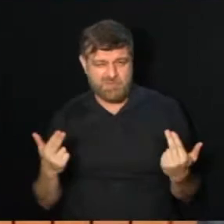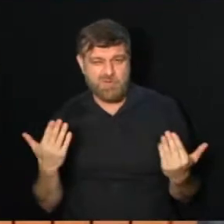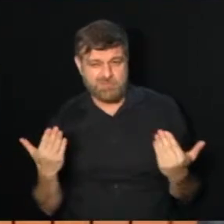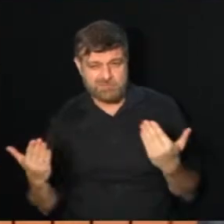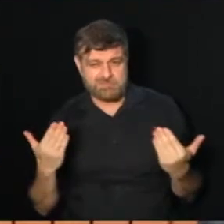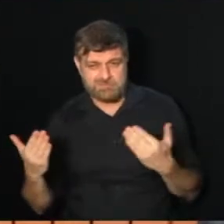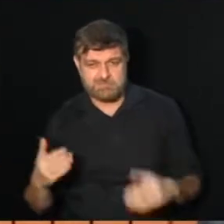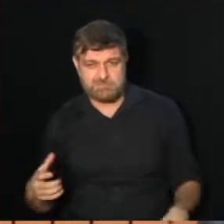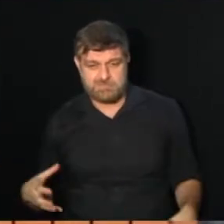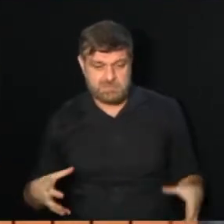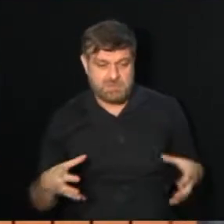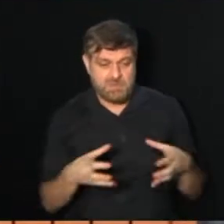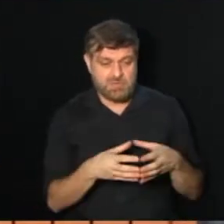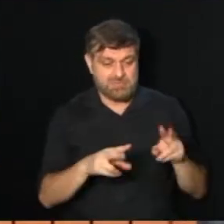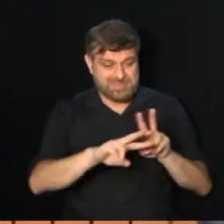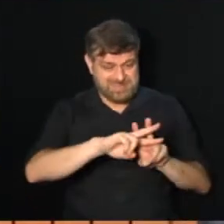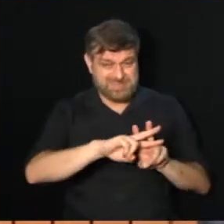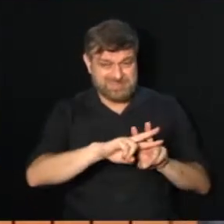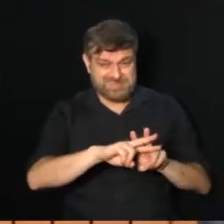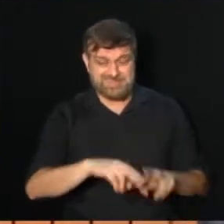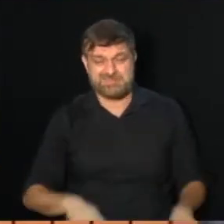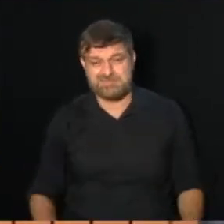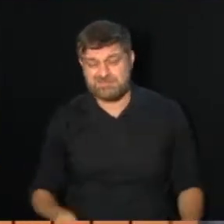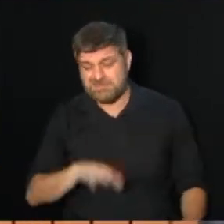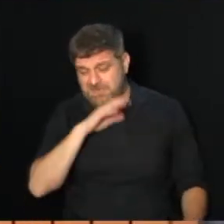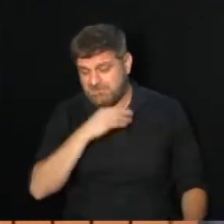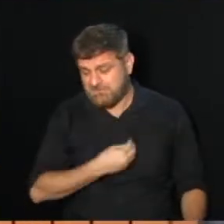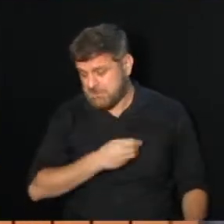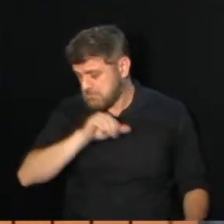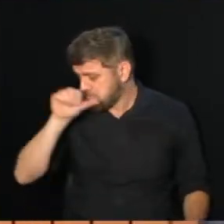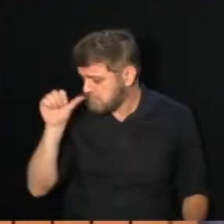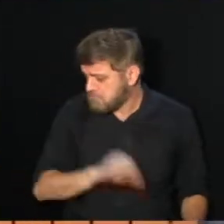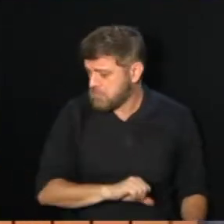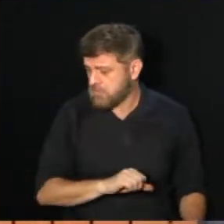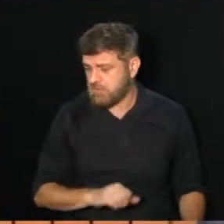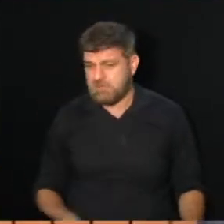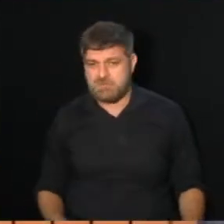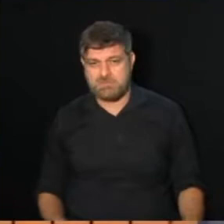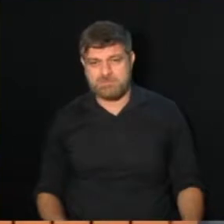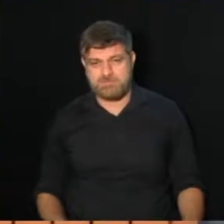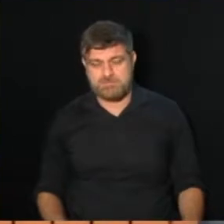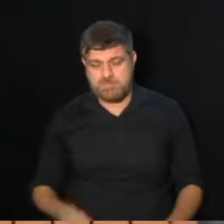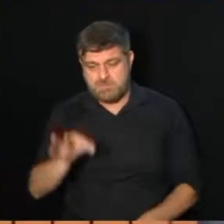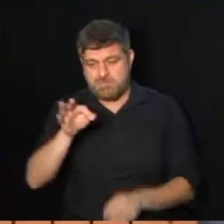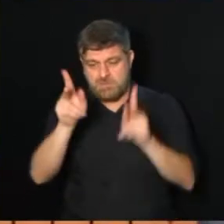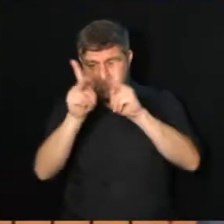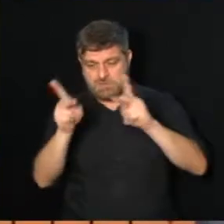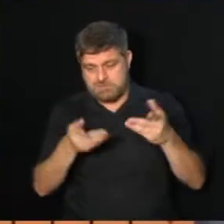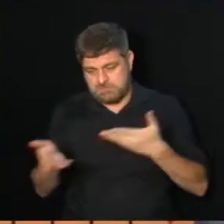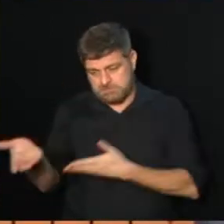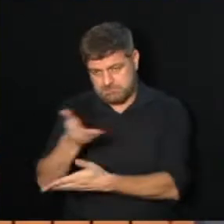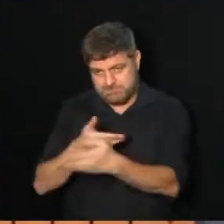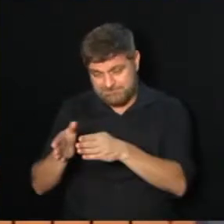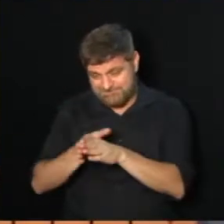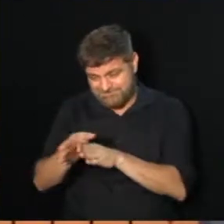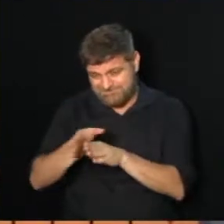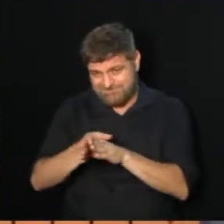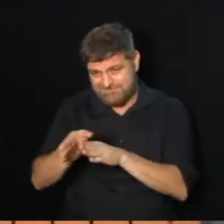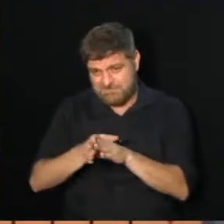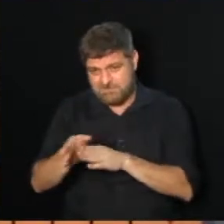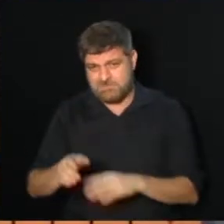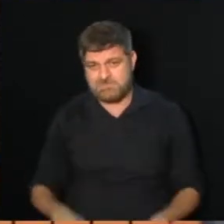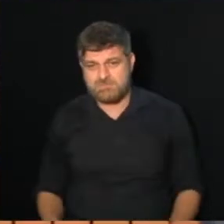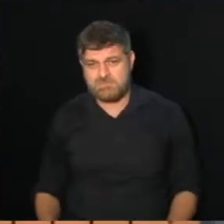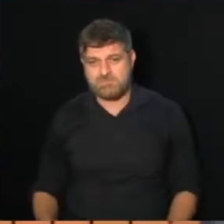pelos companheiros que lá ele encontrou. Então, a justiça retributiva, restaurativa, melhor dizendo, ela não vai